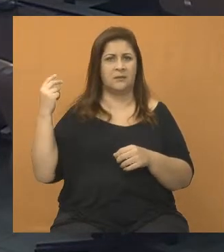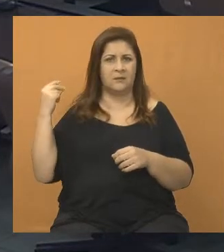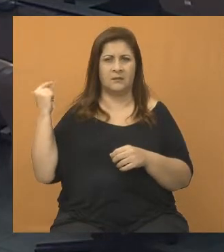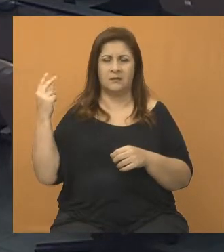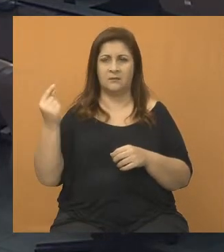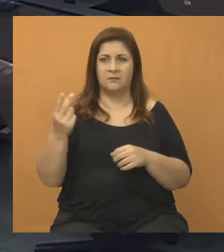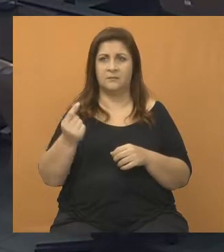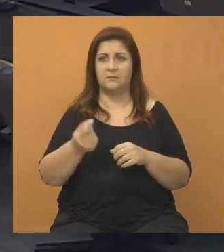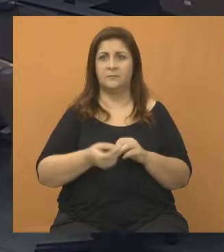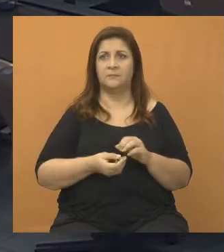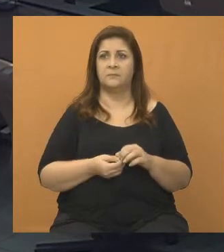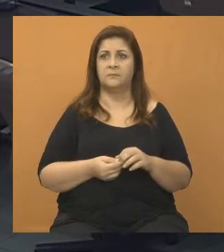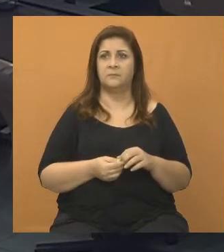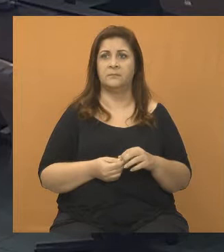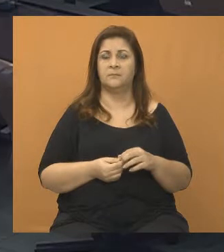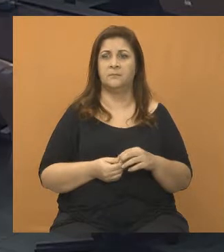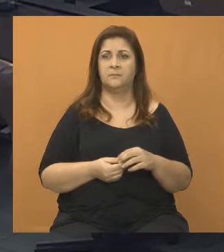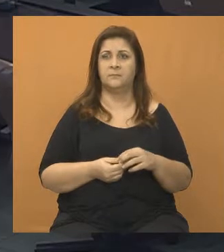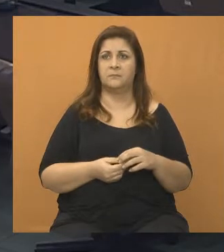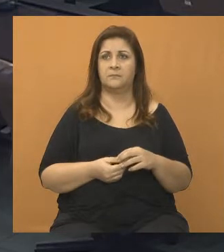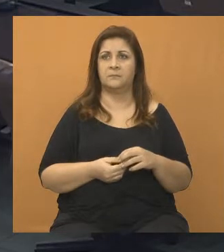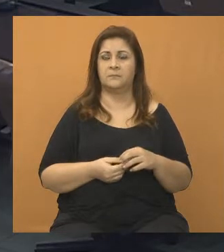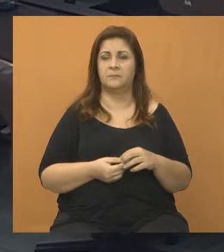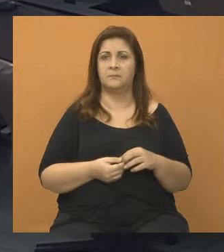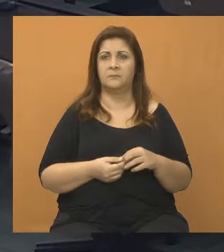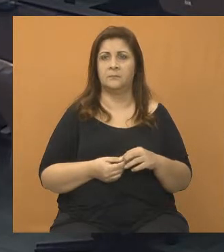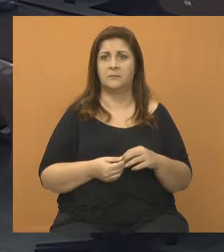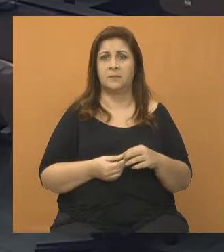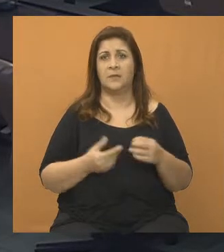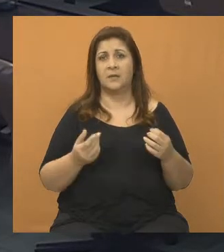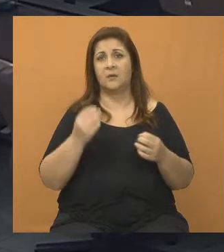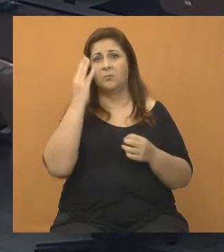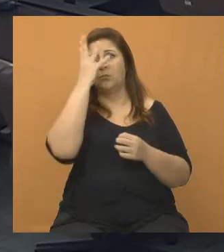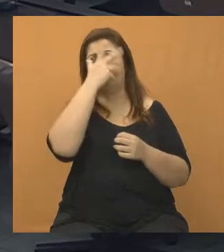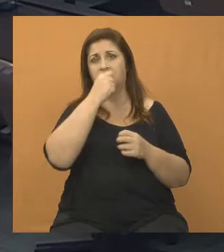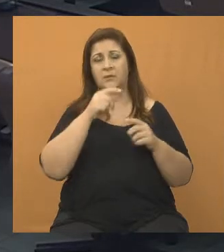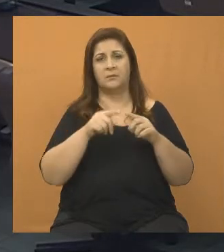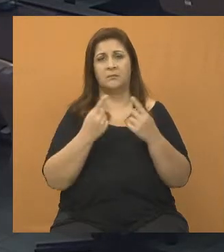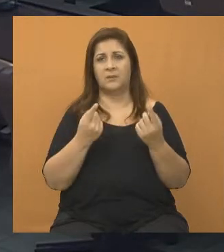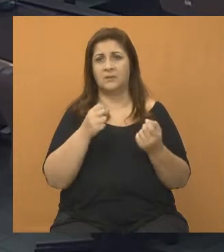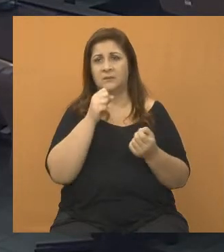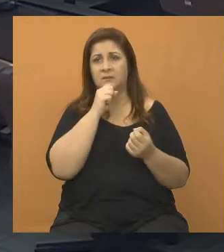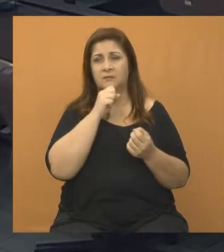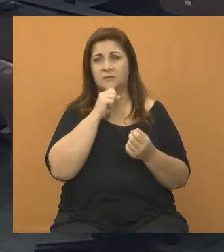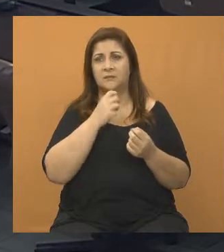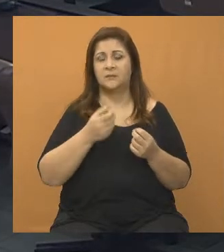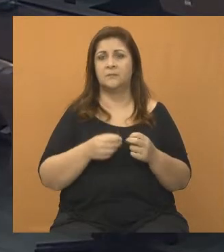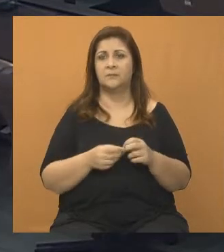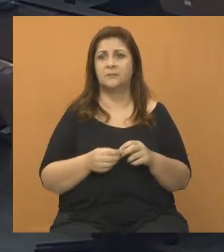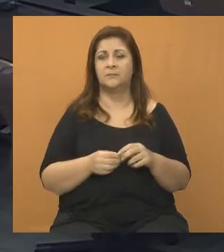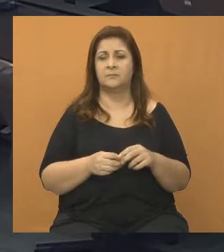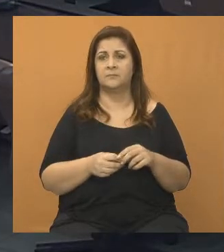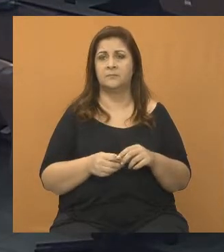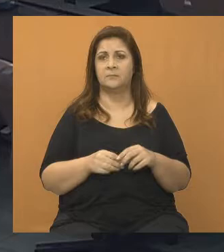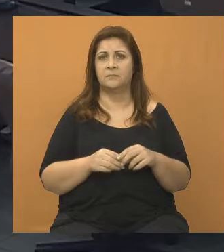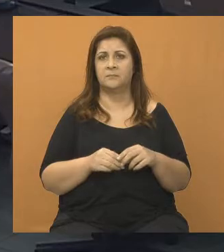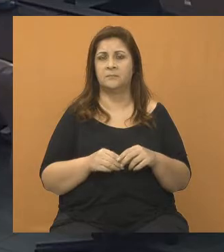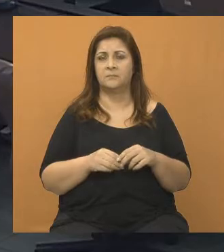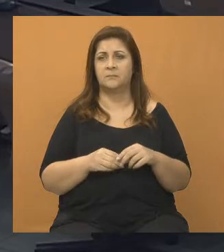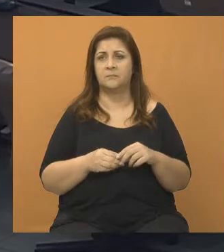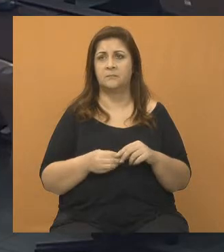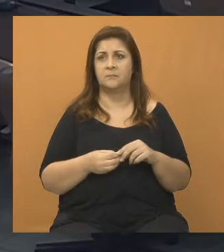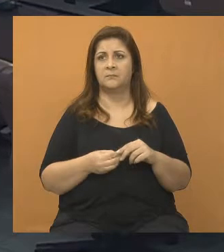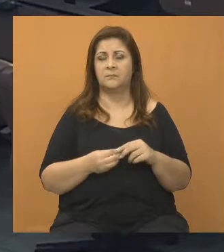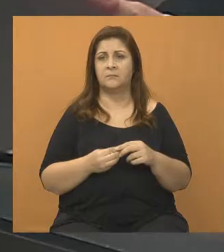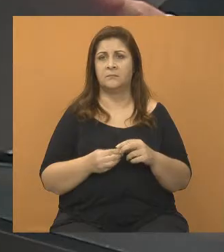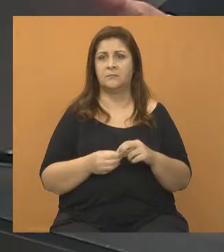uma entrada memorial... É uma estrada histórica, mas não adaptada aos padrões de acessibilidade. Não, mas o governo anterior até adaptou, inclusive